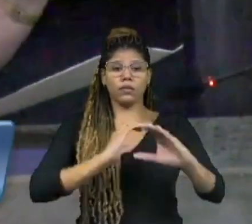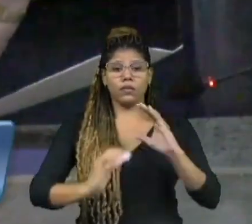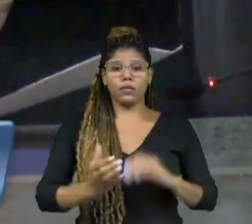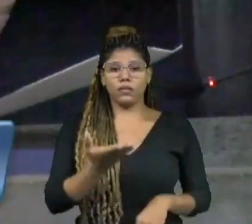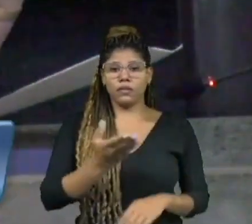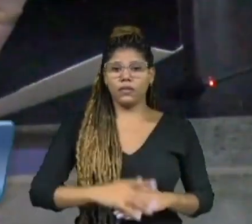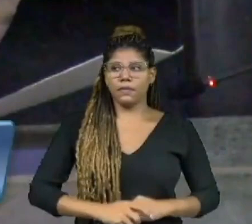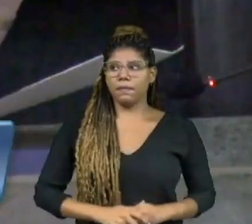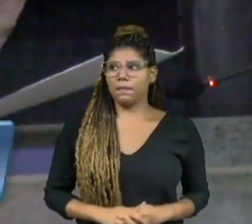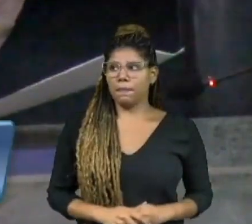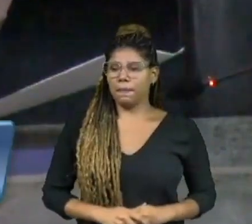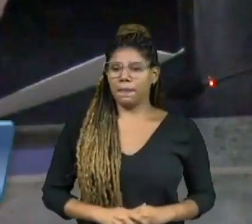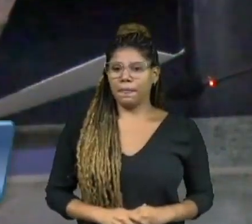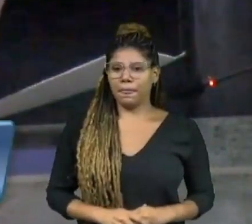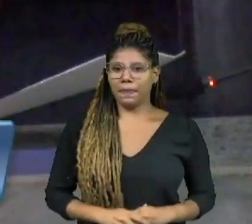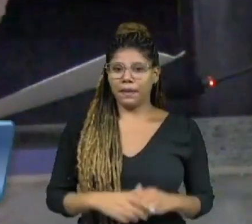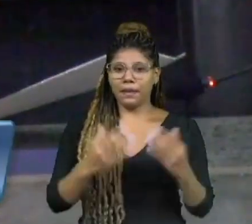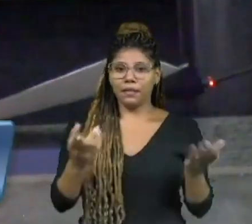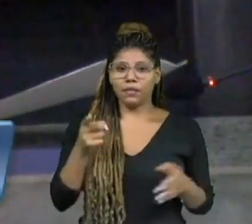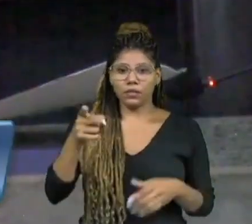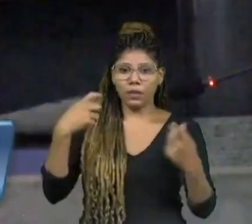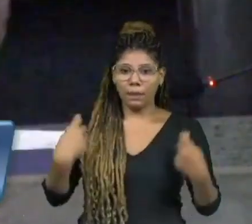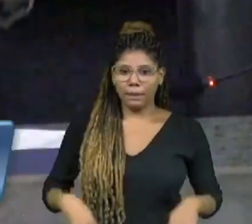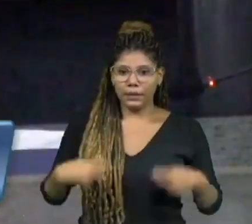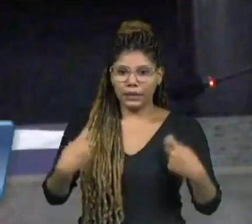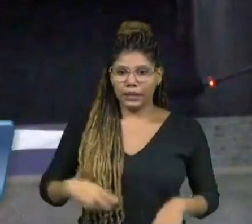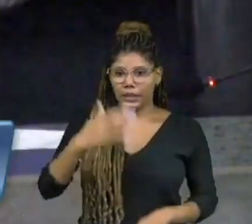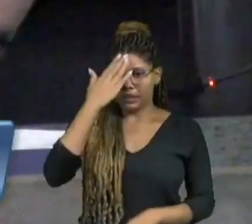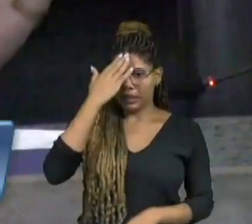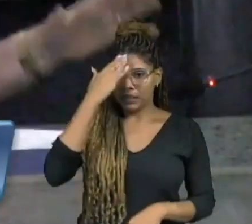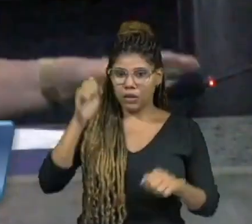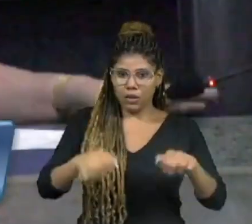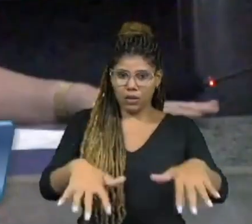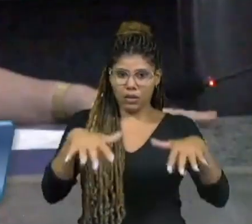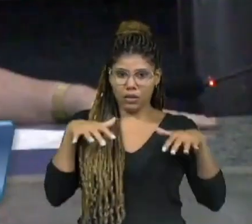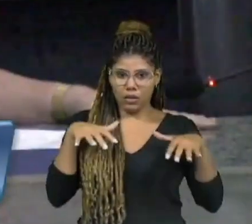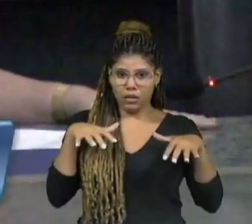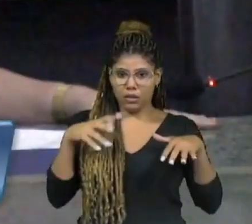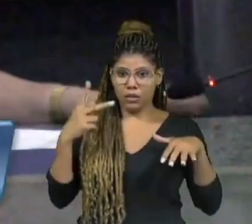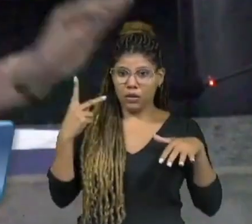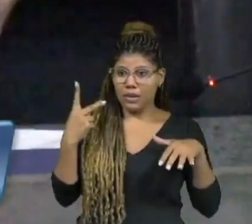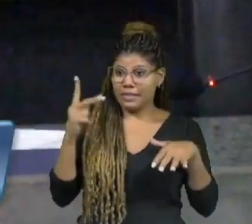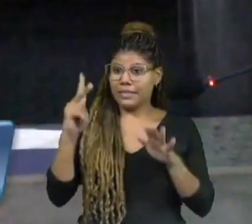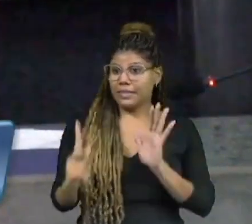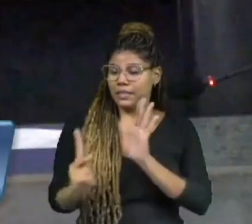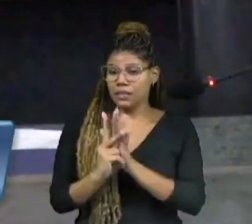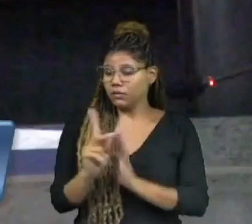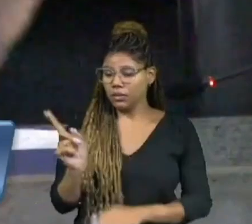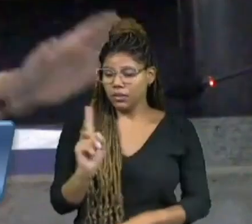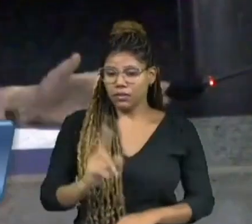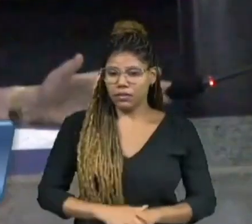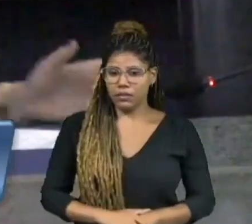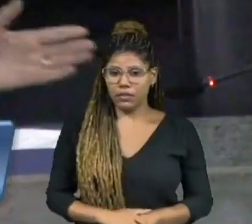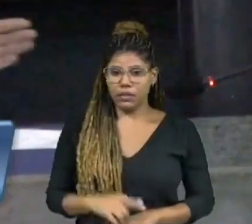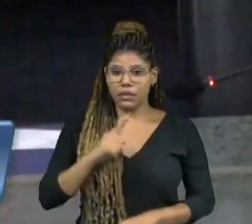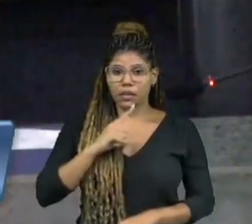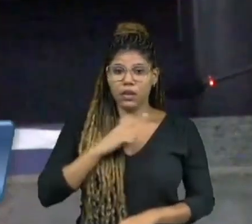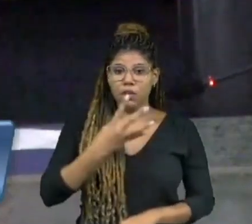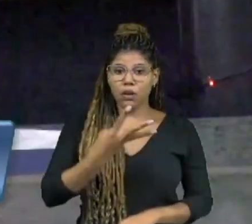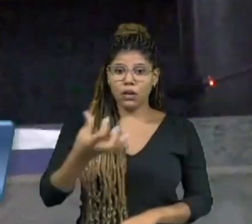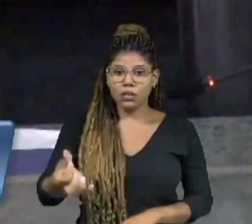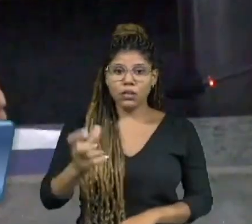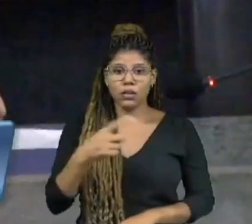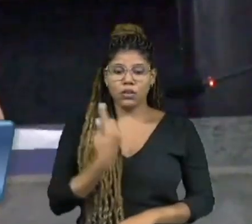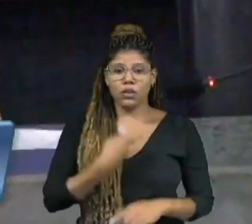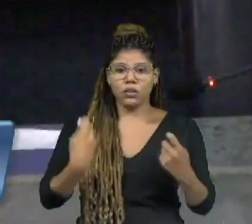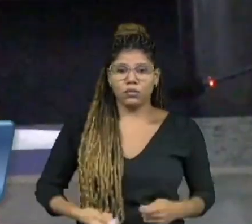senhora não está deixando. Não, Vossa Excelência tem que entender que este plenário não é só de Vossa Excelência. Não, não. Esse plenário é de 46 e